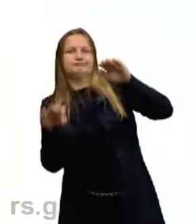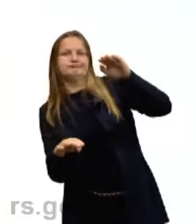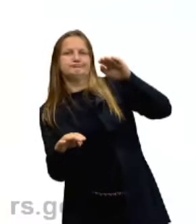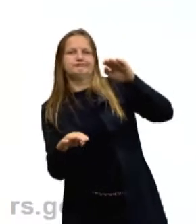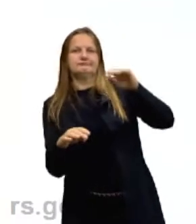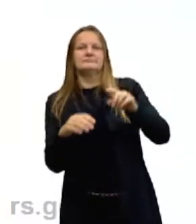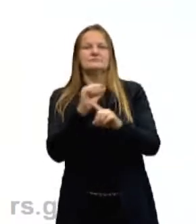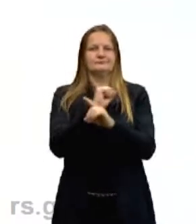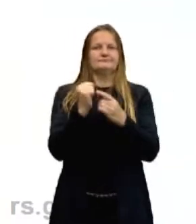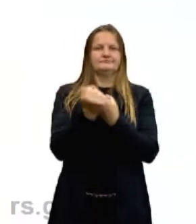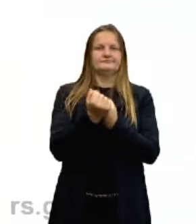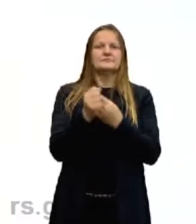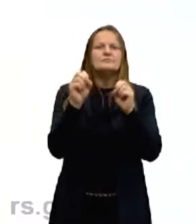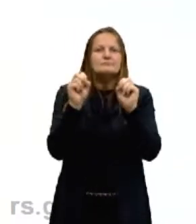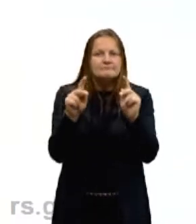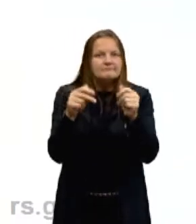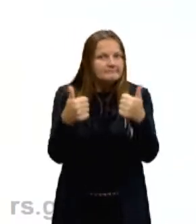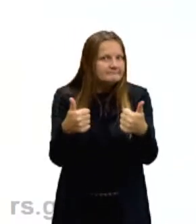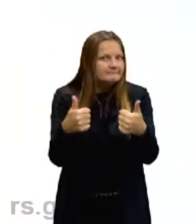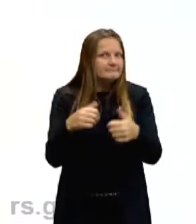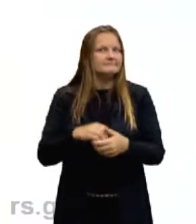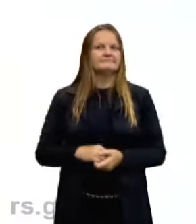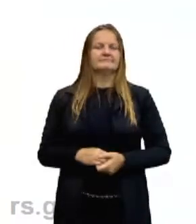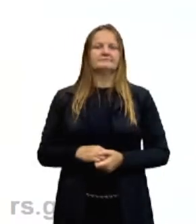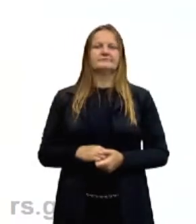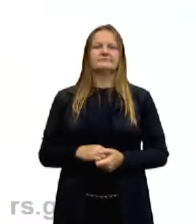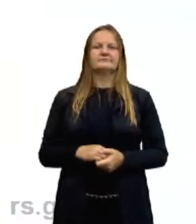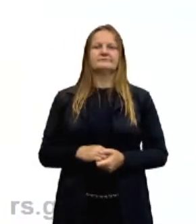é isso então tá